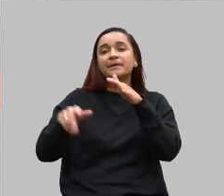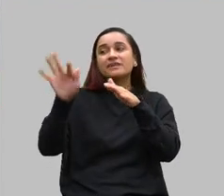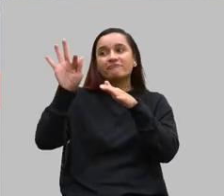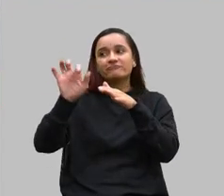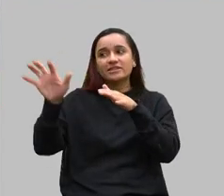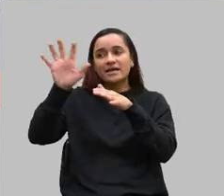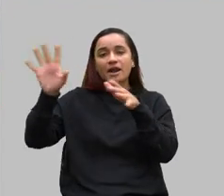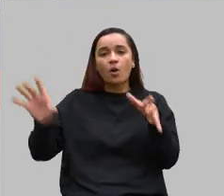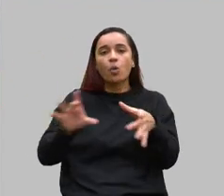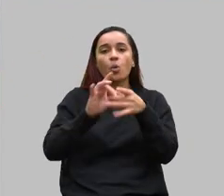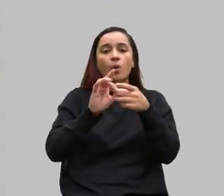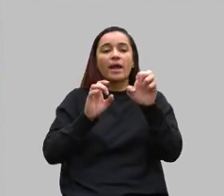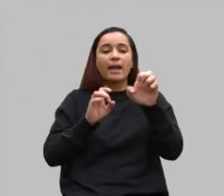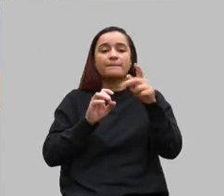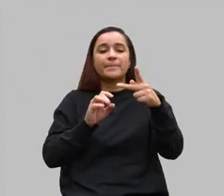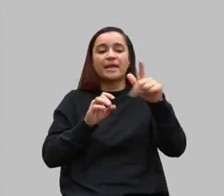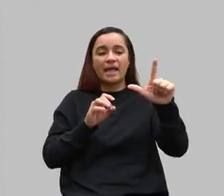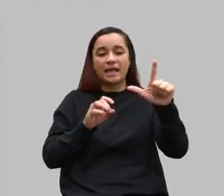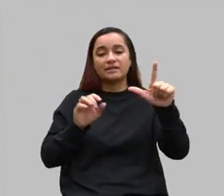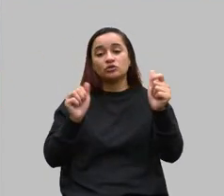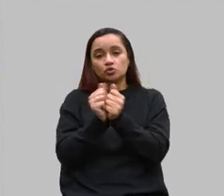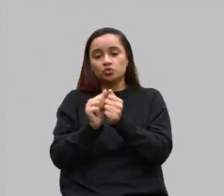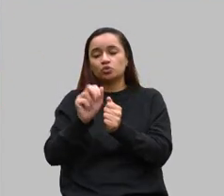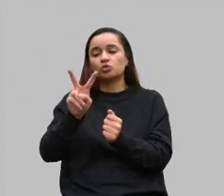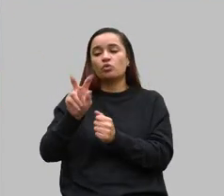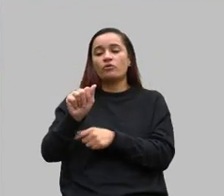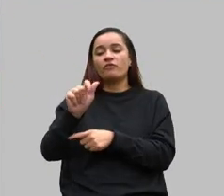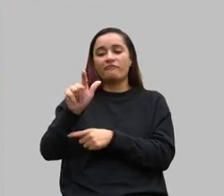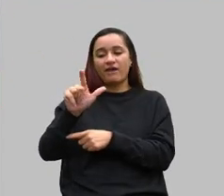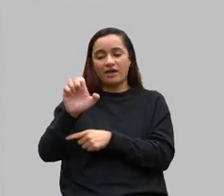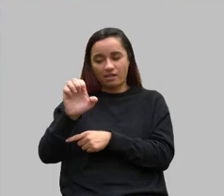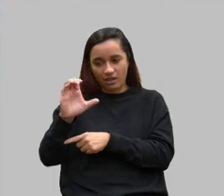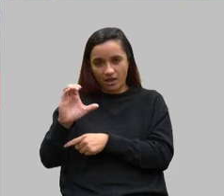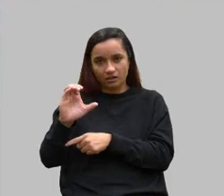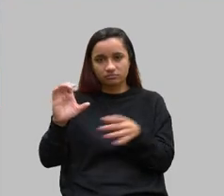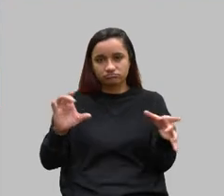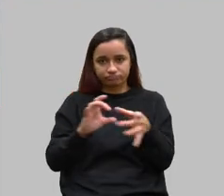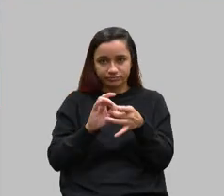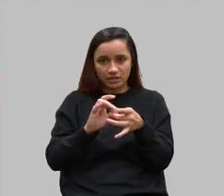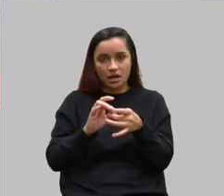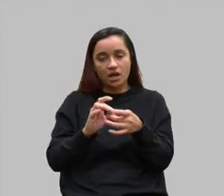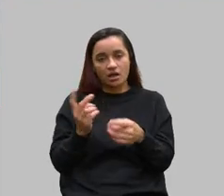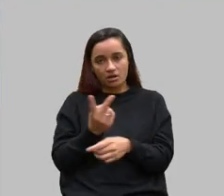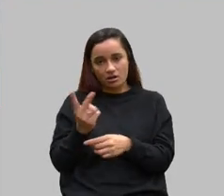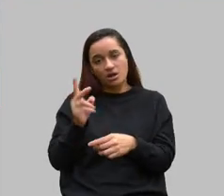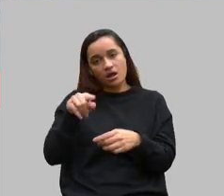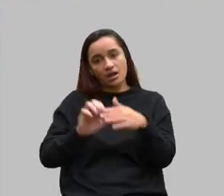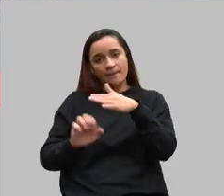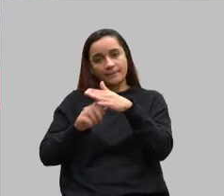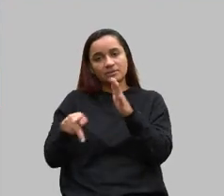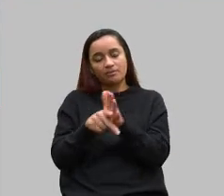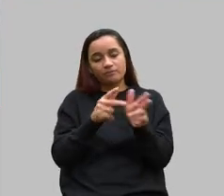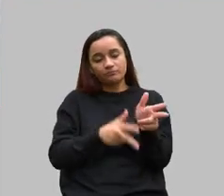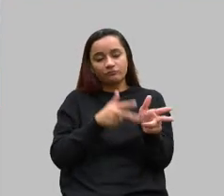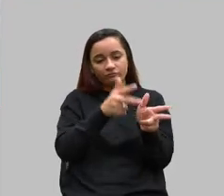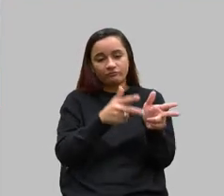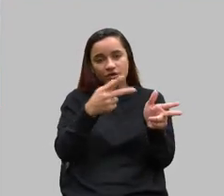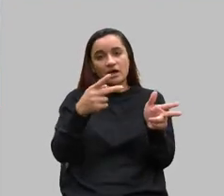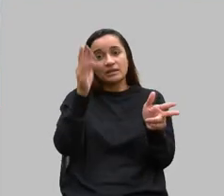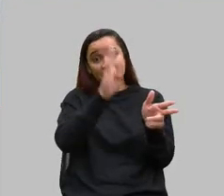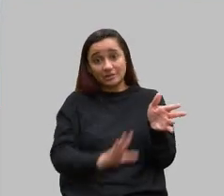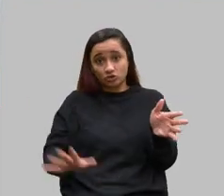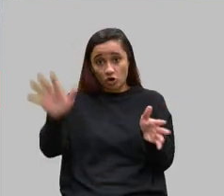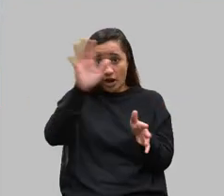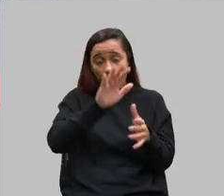epl com a Valec né Valec que né também é é ali né derivada da própria Rede Ferroviária Nacional eh